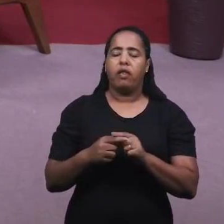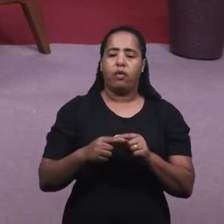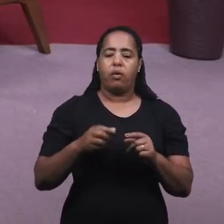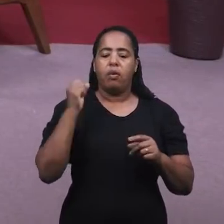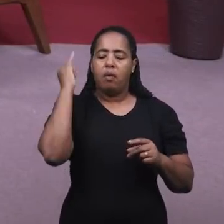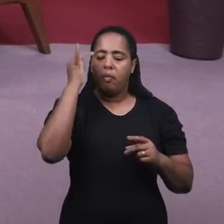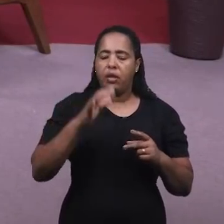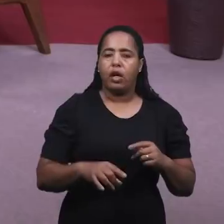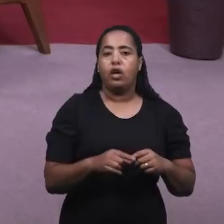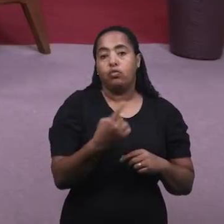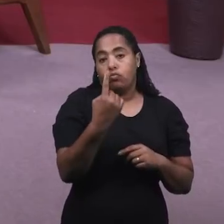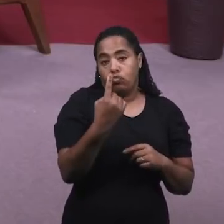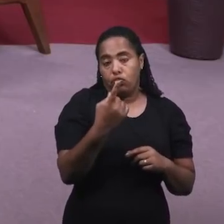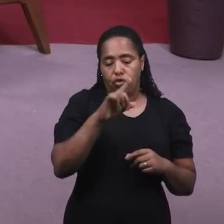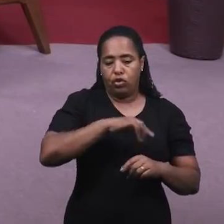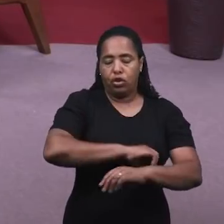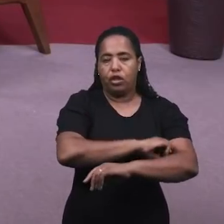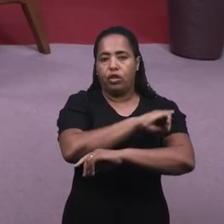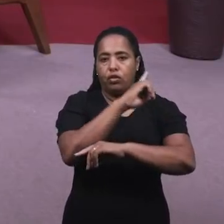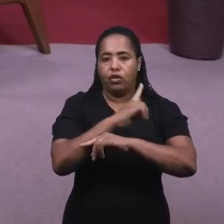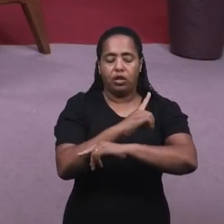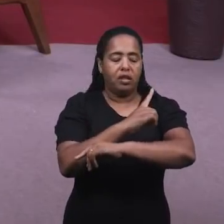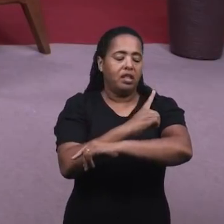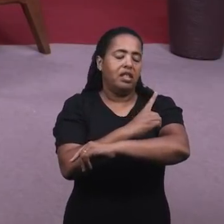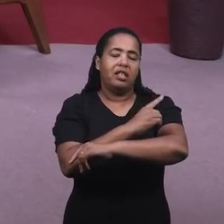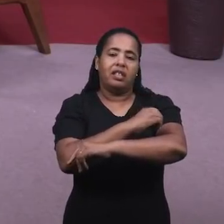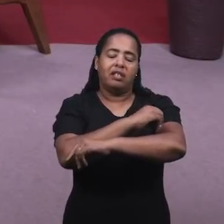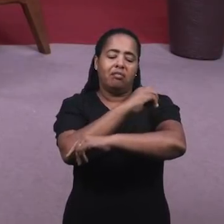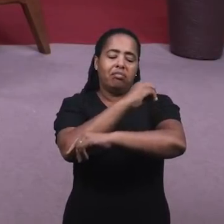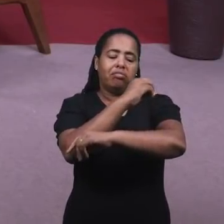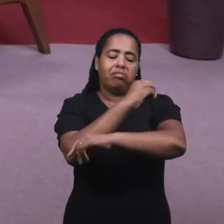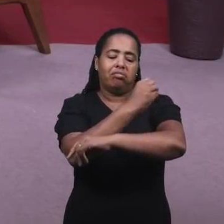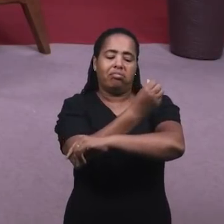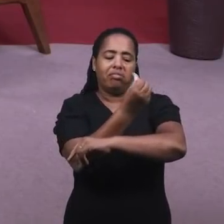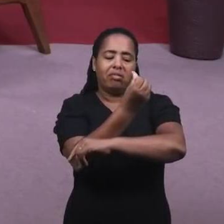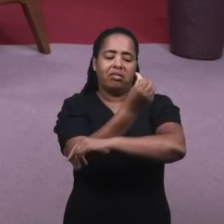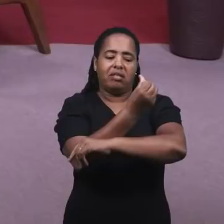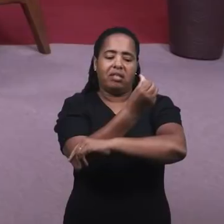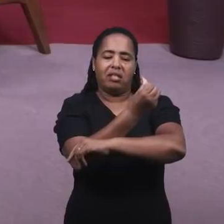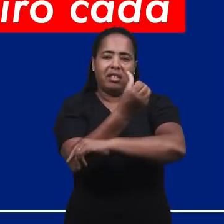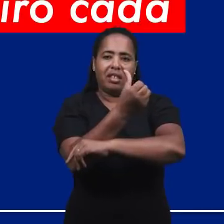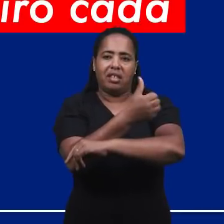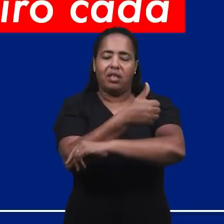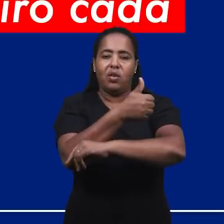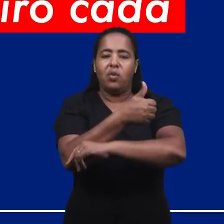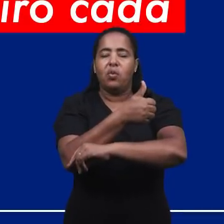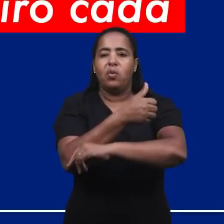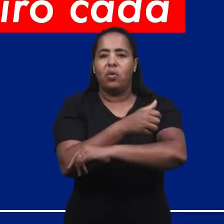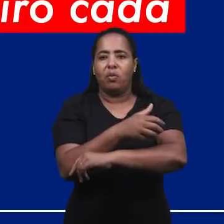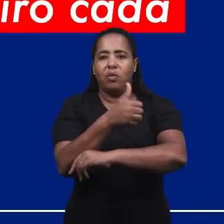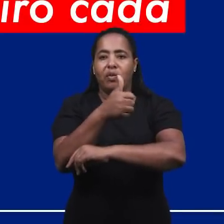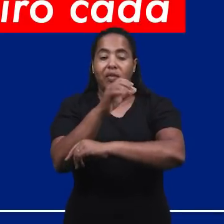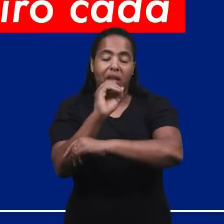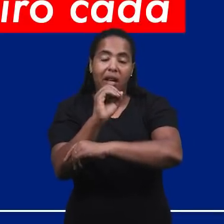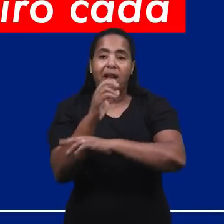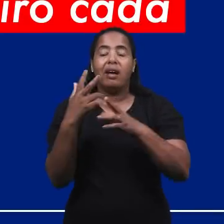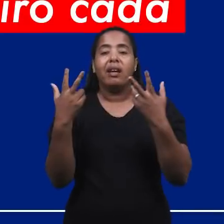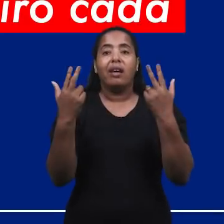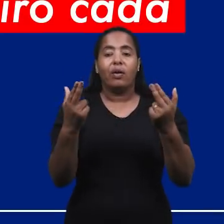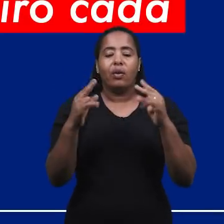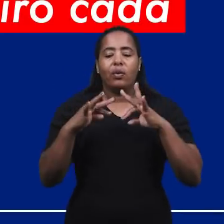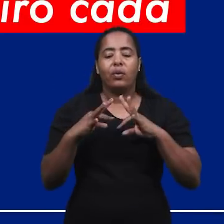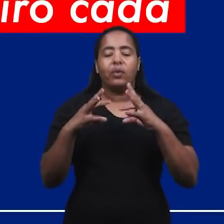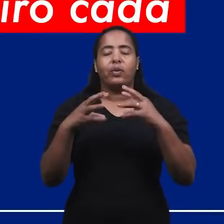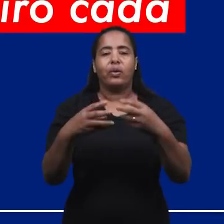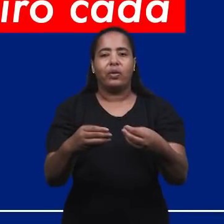um dinheiro por dia, depois perto da hora terceira, sexta, nona, undécima. Do mesmo modo,